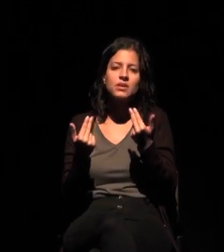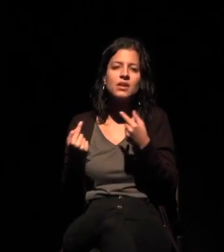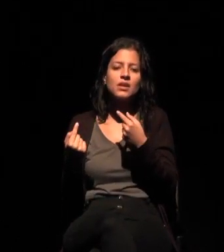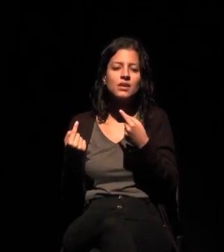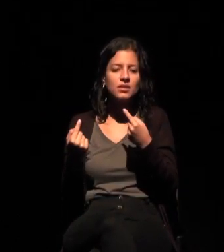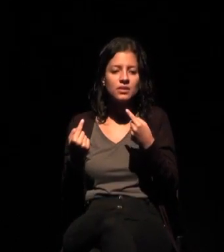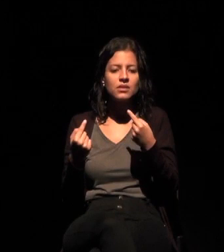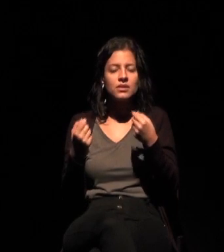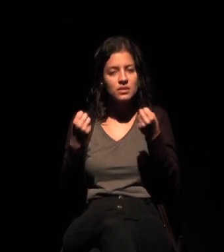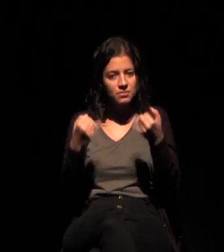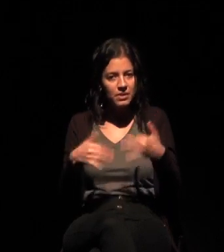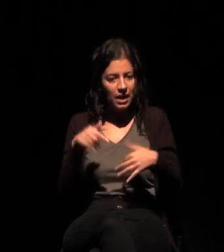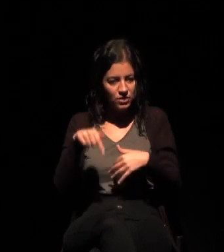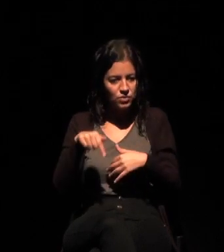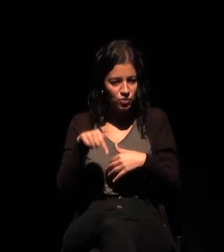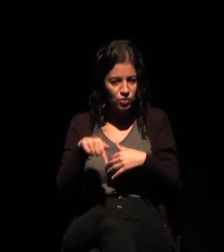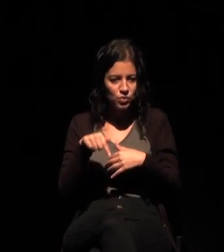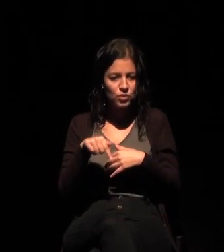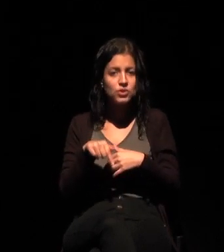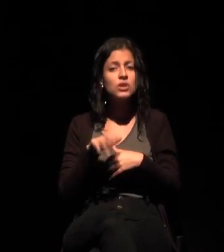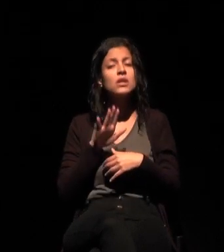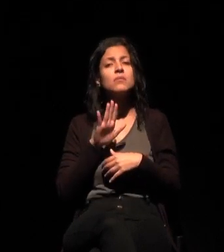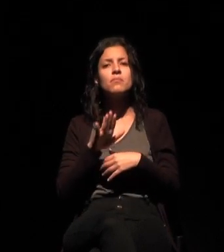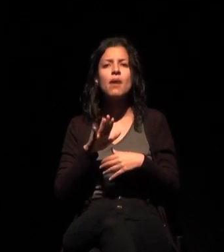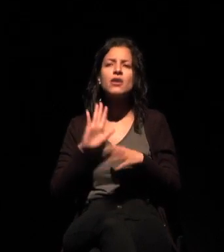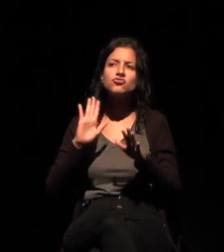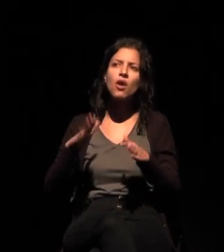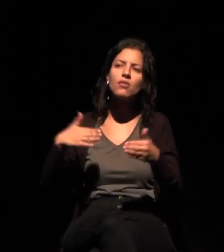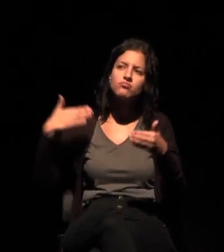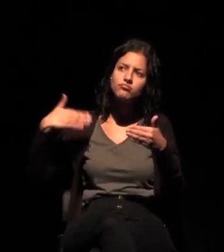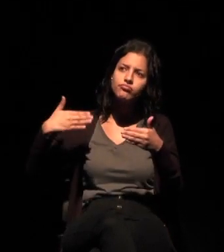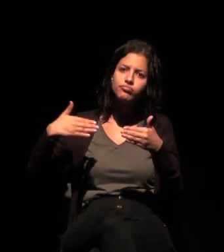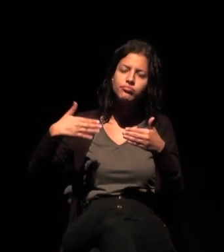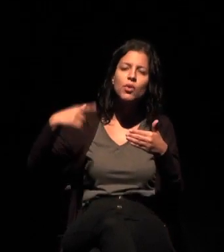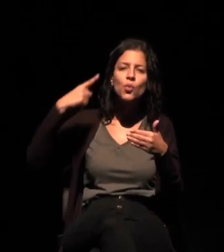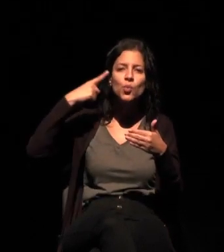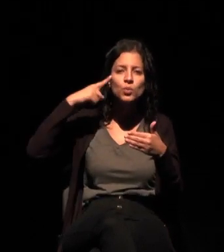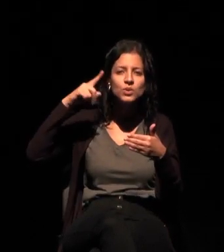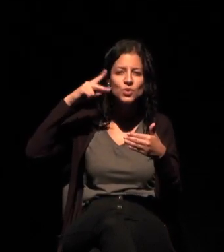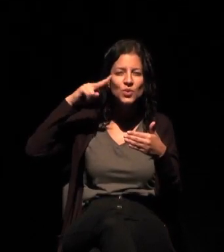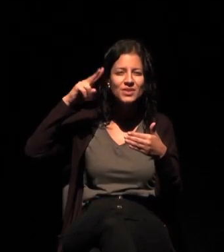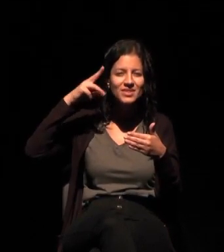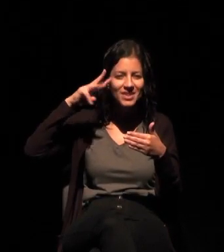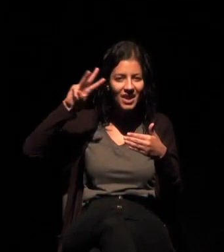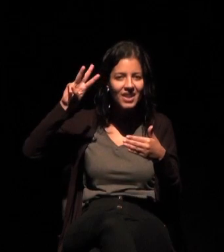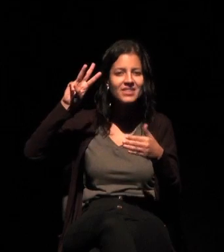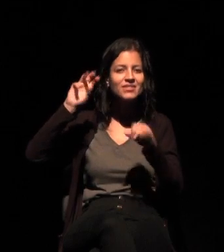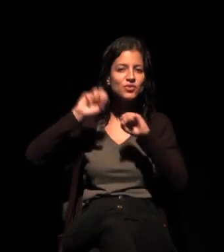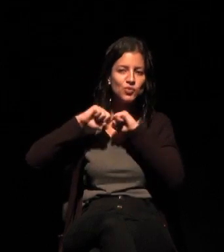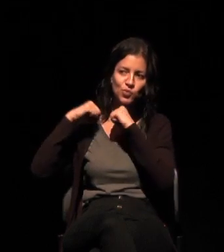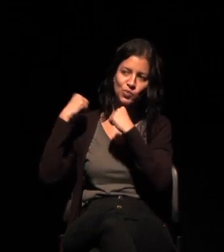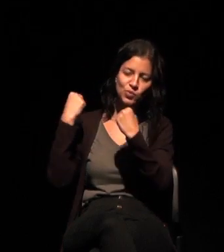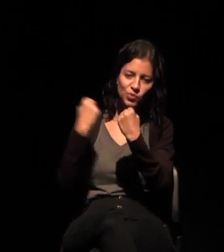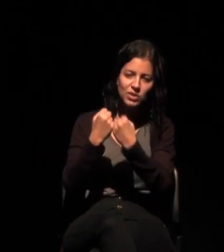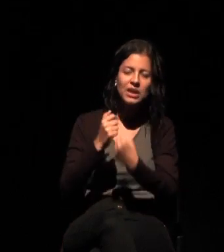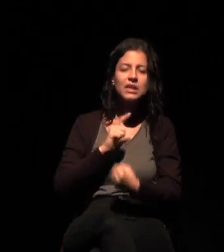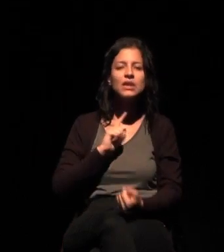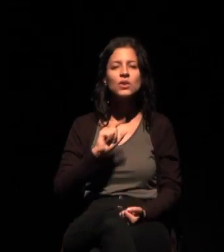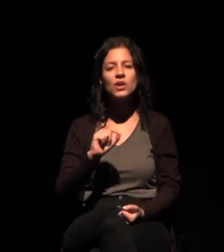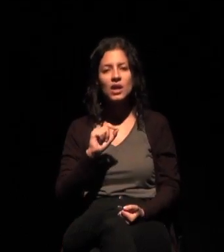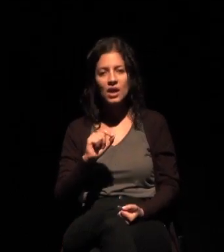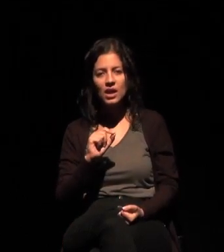não só hoje mas de facto já durante estes dias do seminário é relativamente à resolução entrar